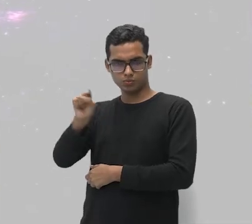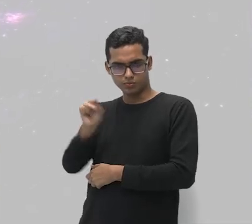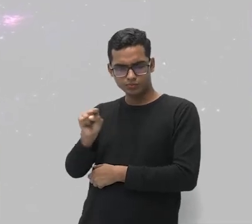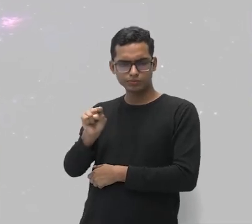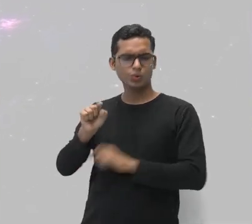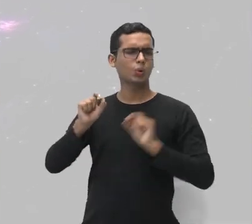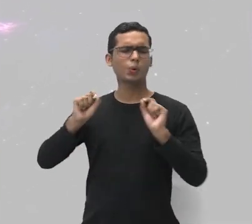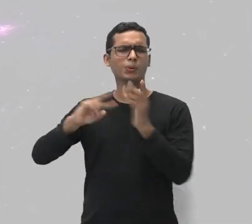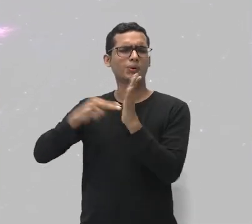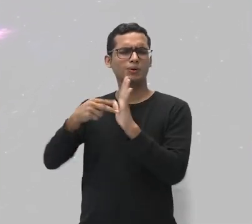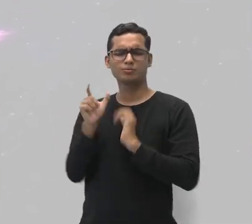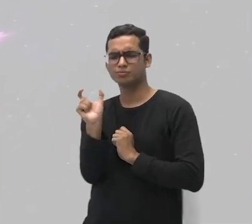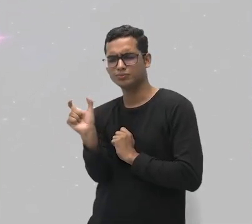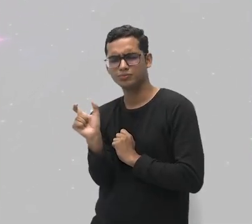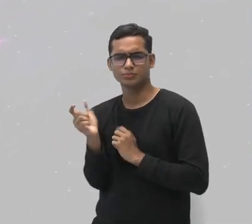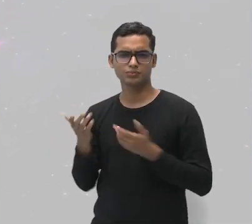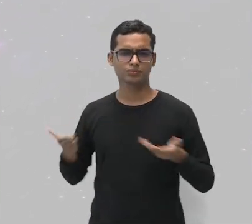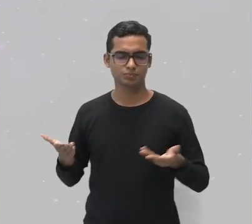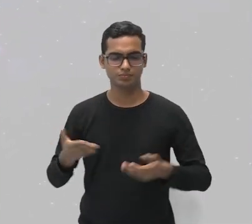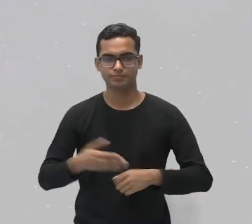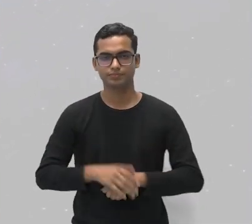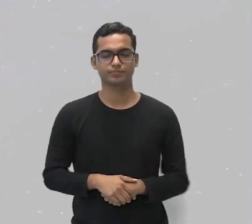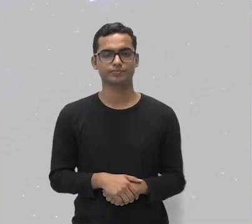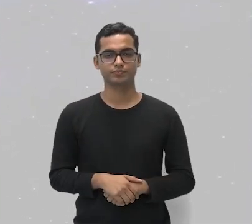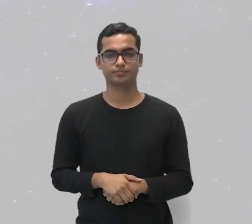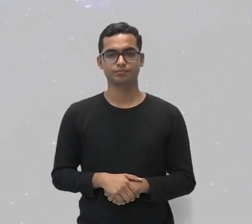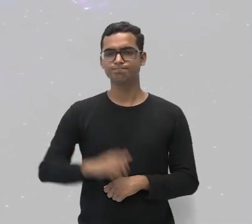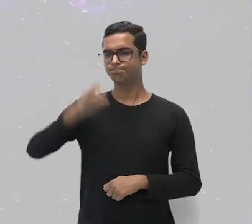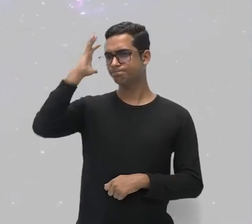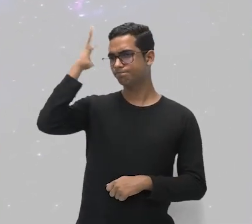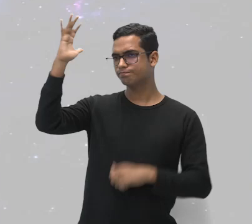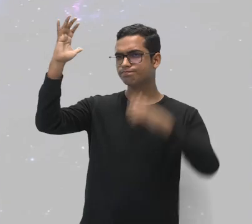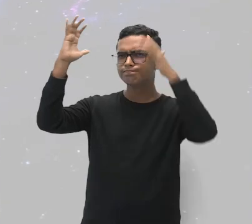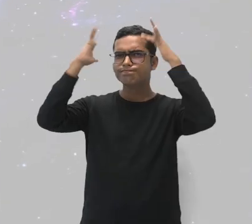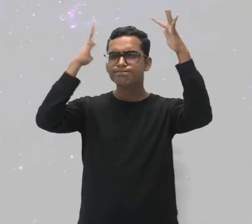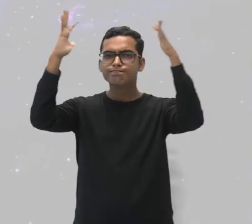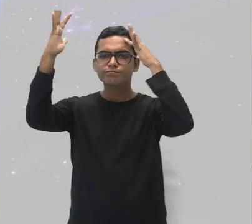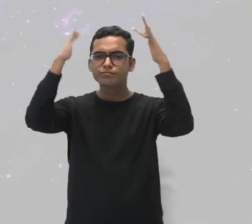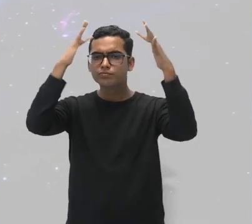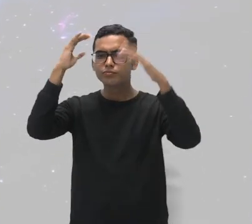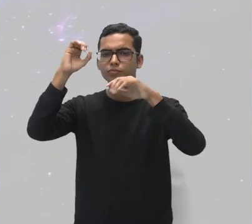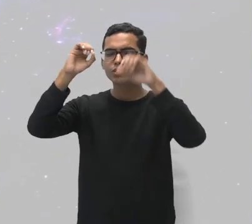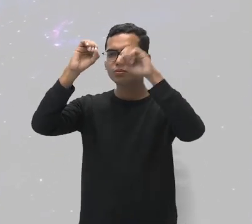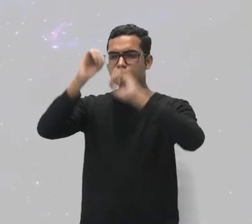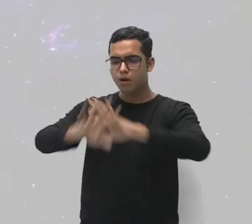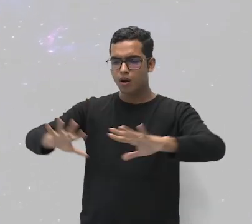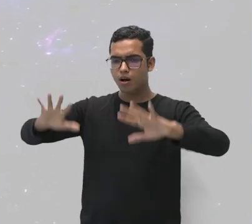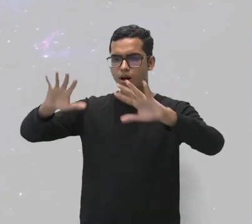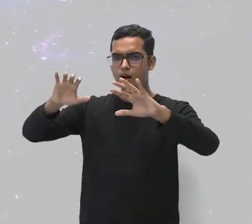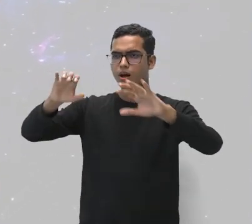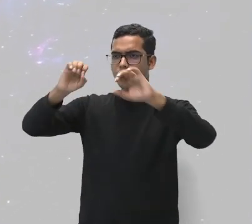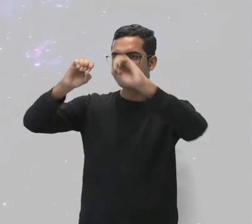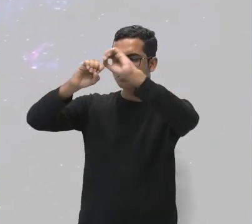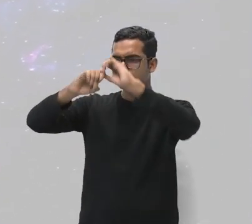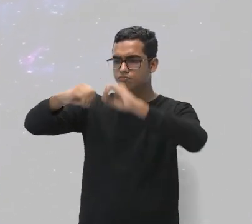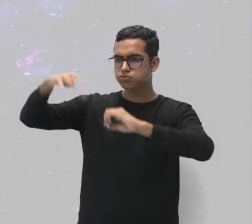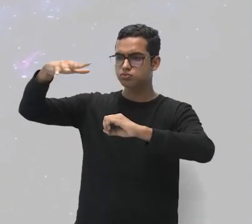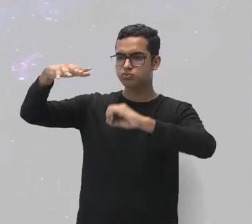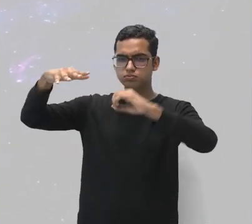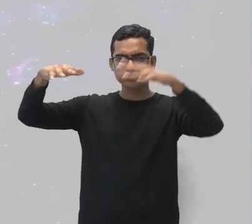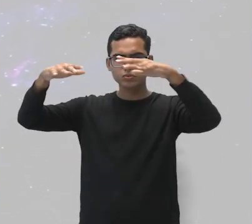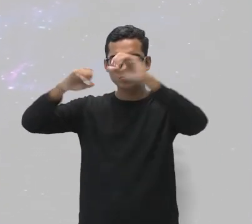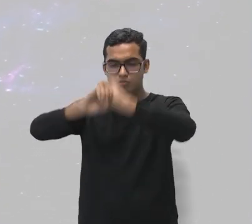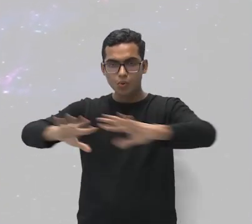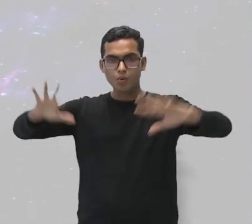Mas o que é um ano-luz? Bem, imagine que a luz, essa velocista do universo, pode